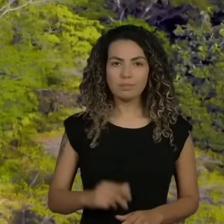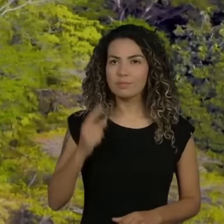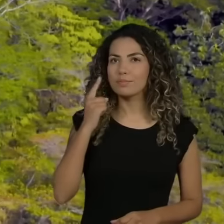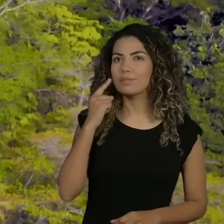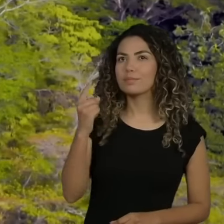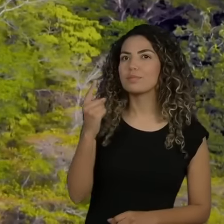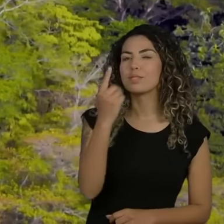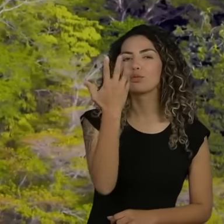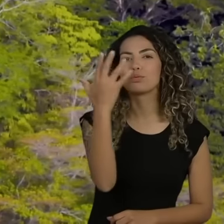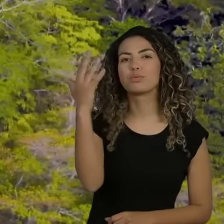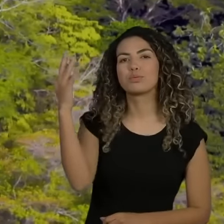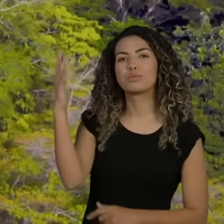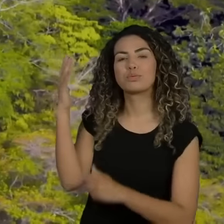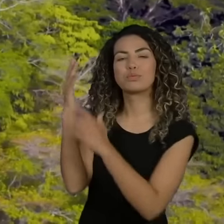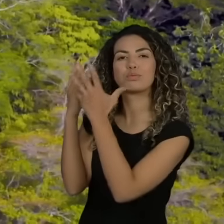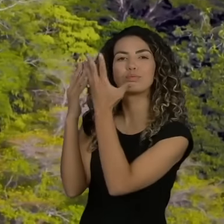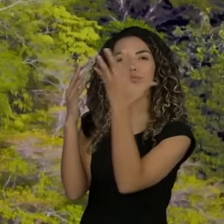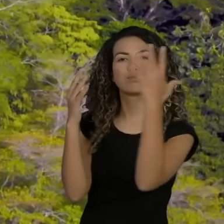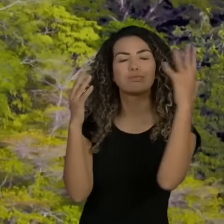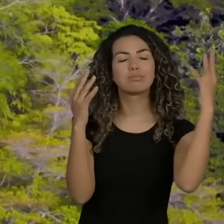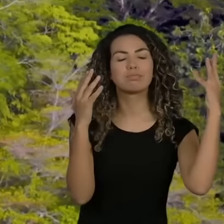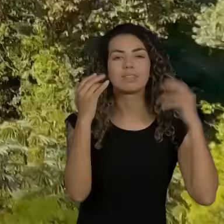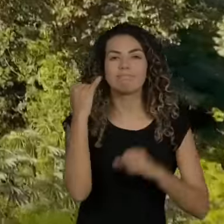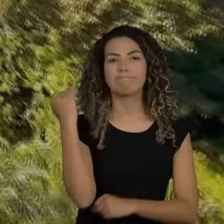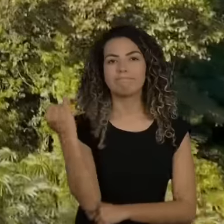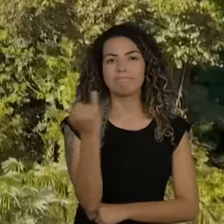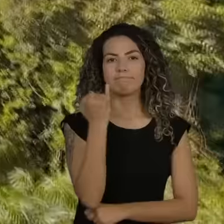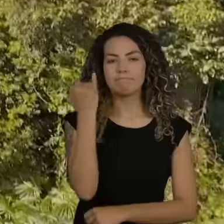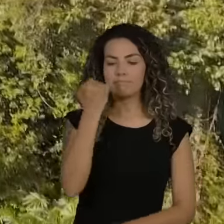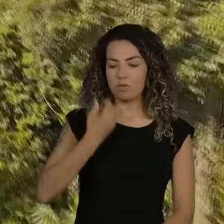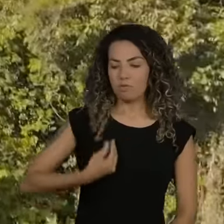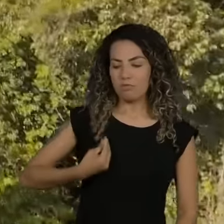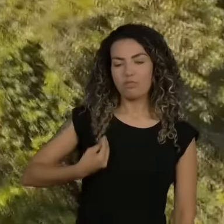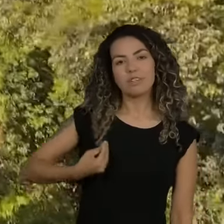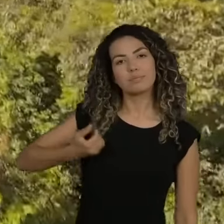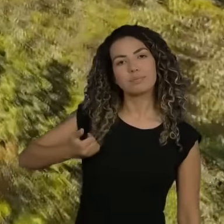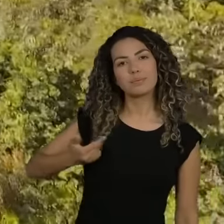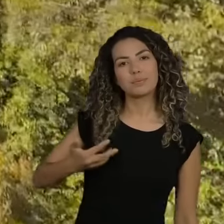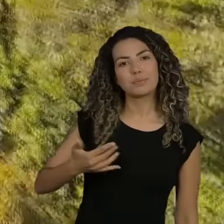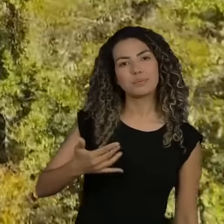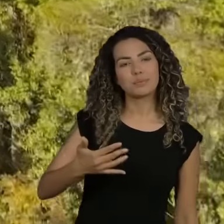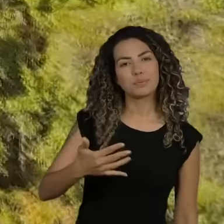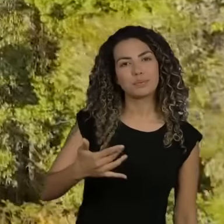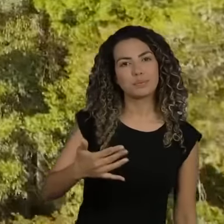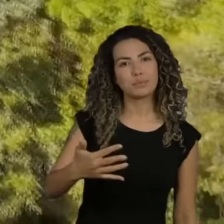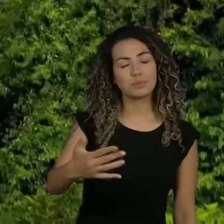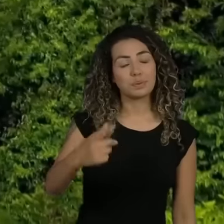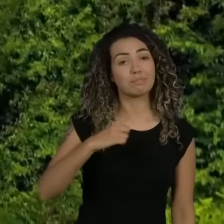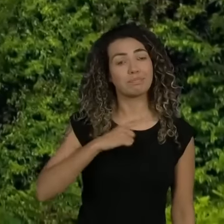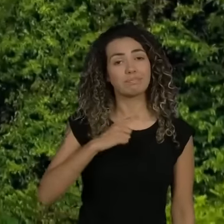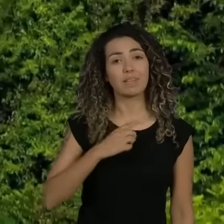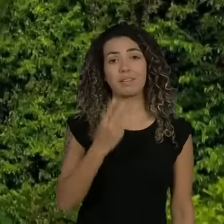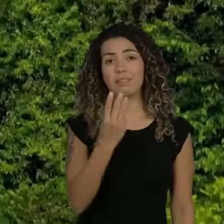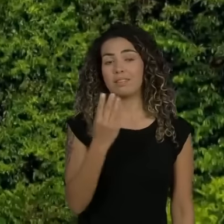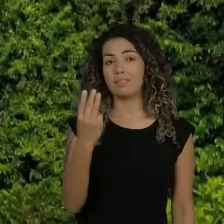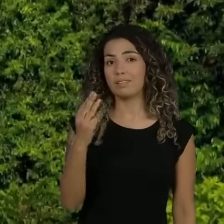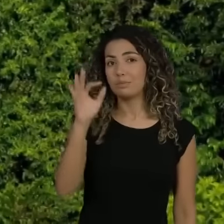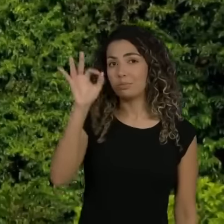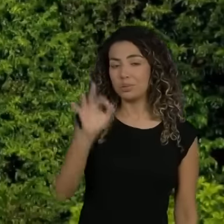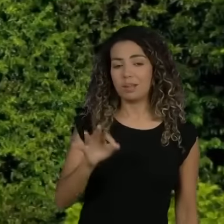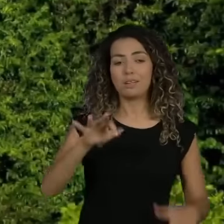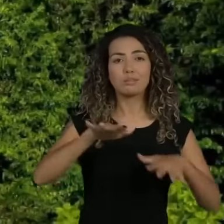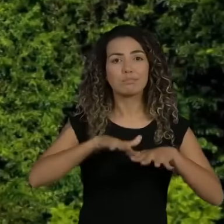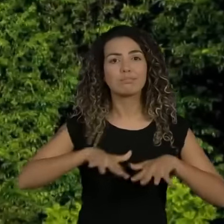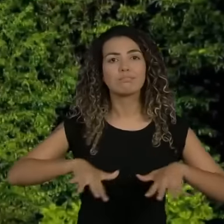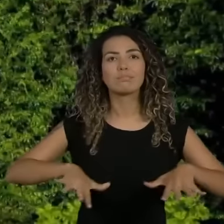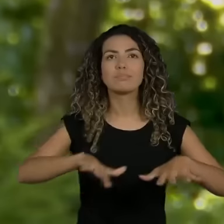florestas são essenciais para a manutenção da vida. Cobrem 1/3 da superfície terrestre e abrigam mais da metade